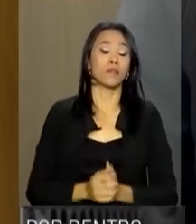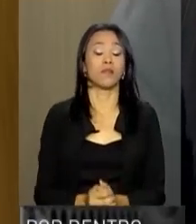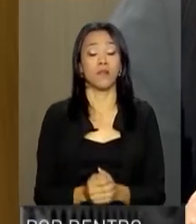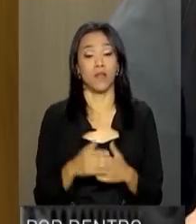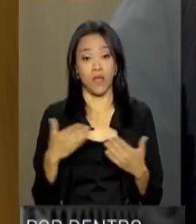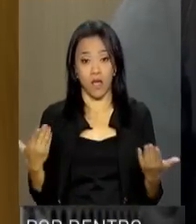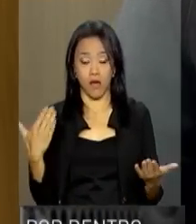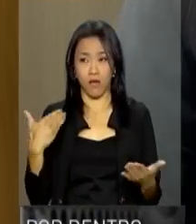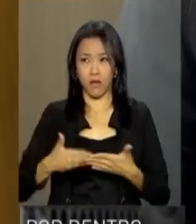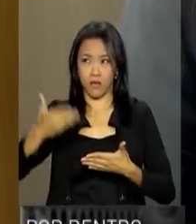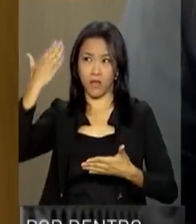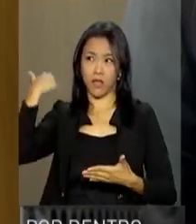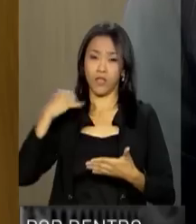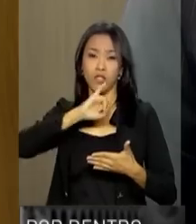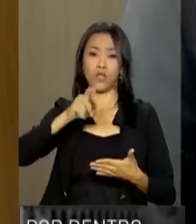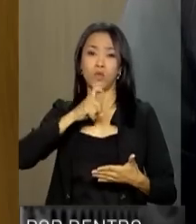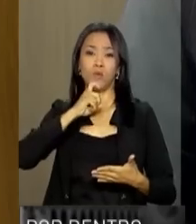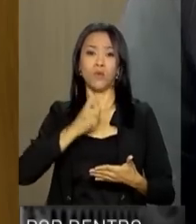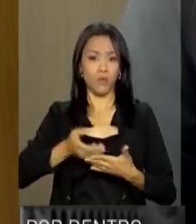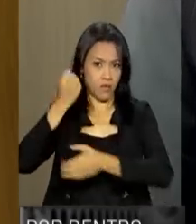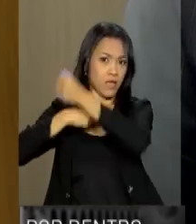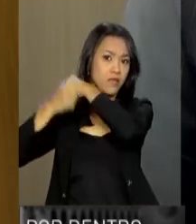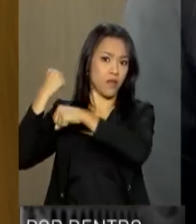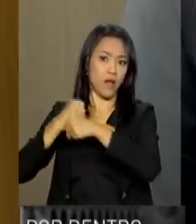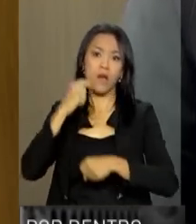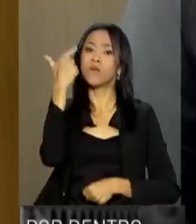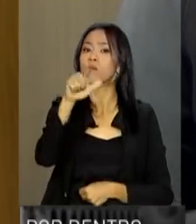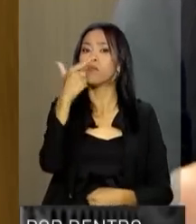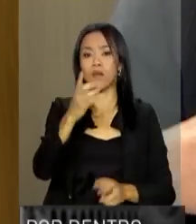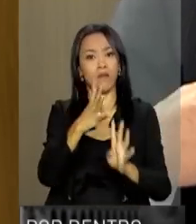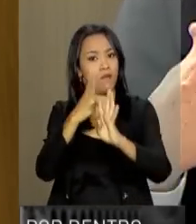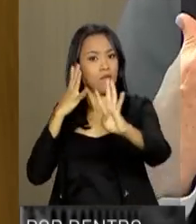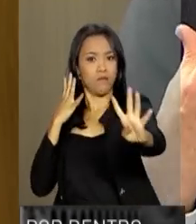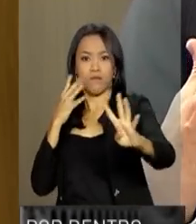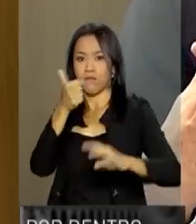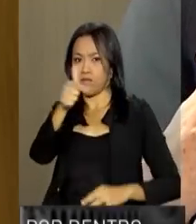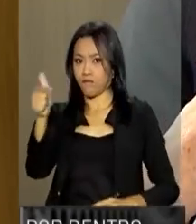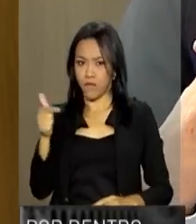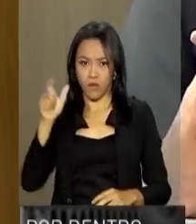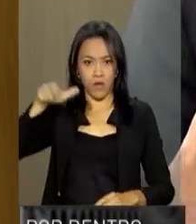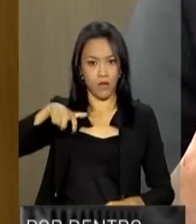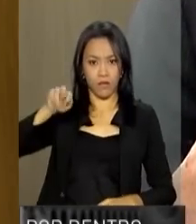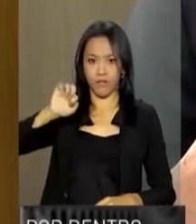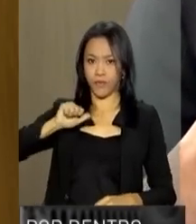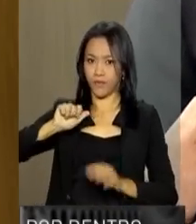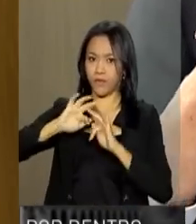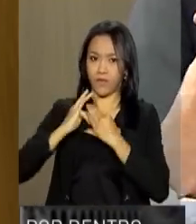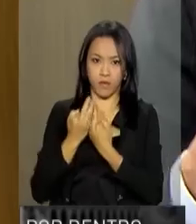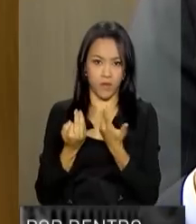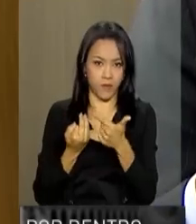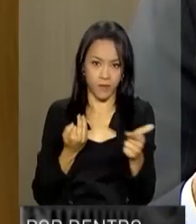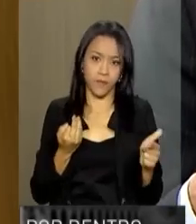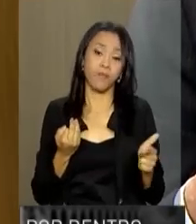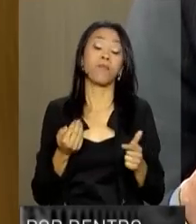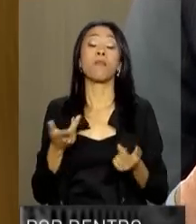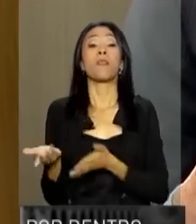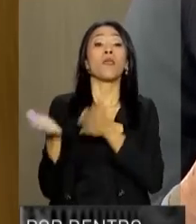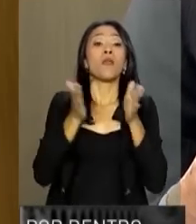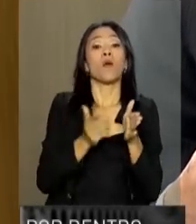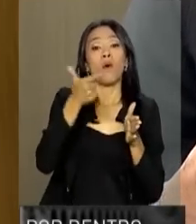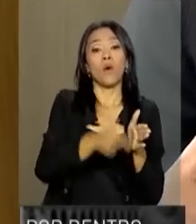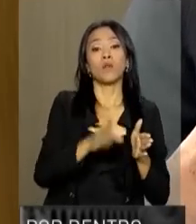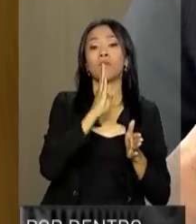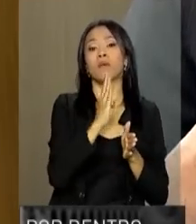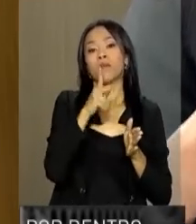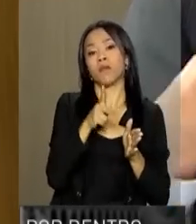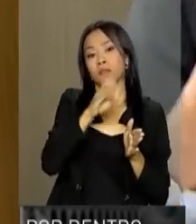julho do ano passado não temos mais fila no bolsa família mas estamos o bolsa família como o bpc que o benefício de prestação